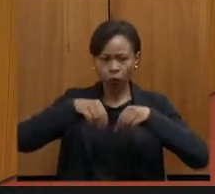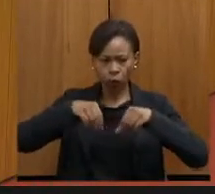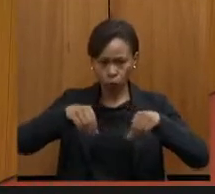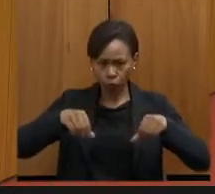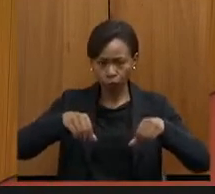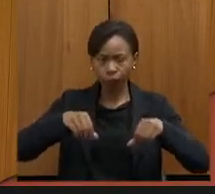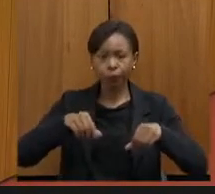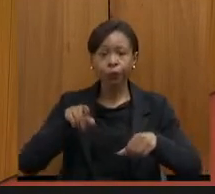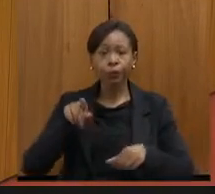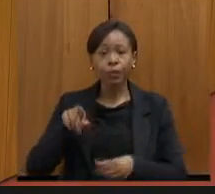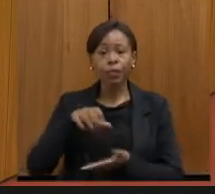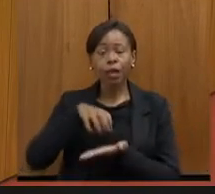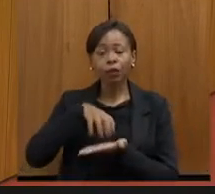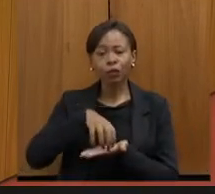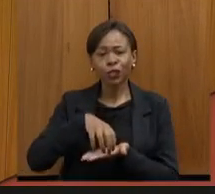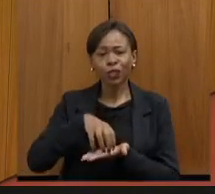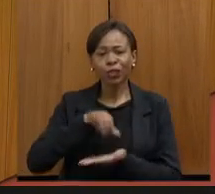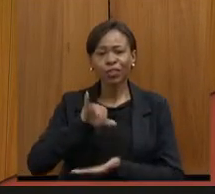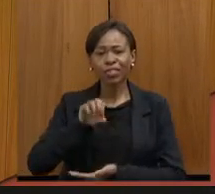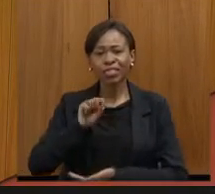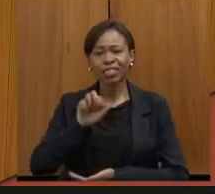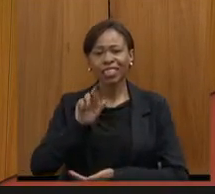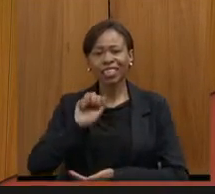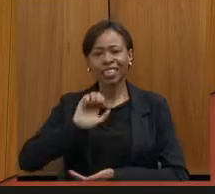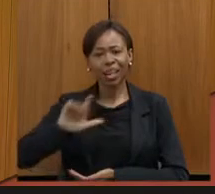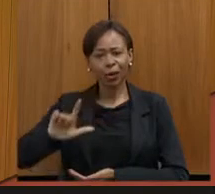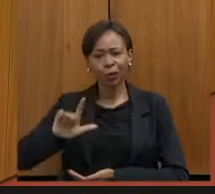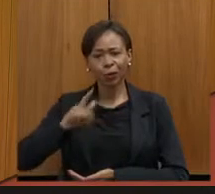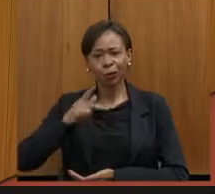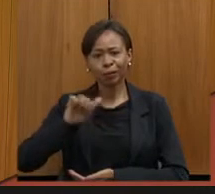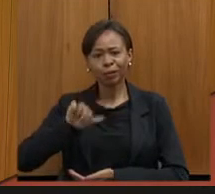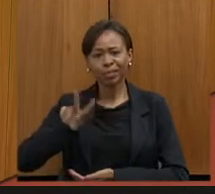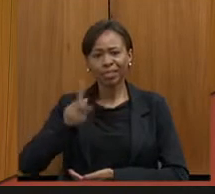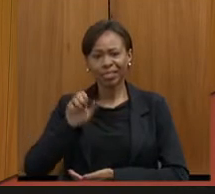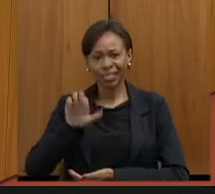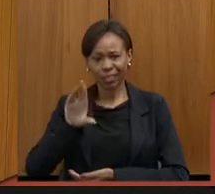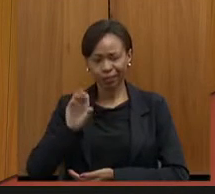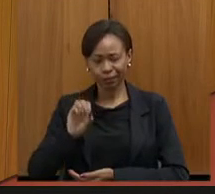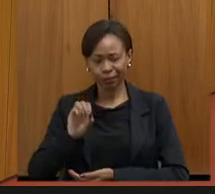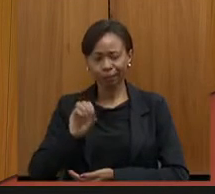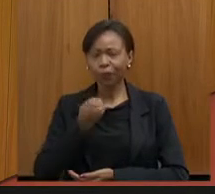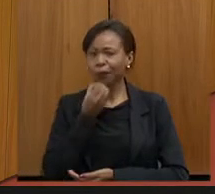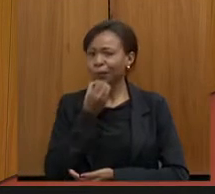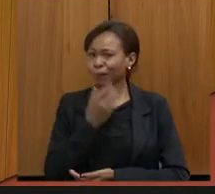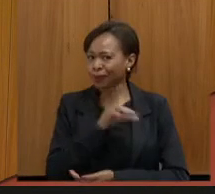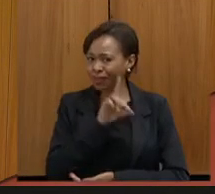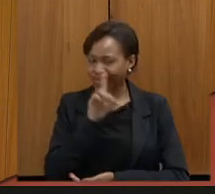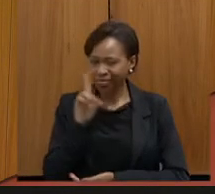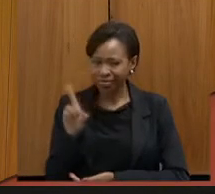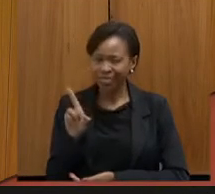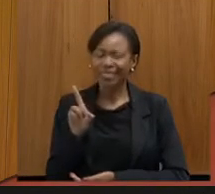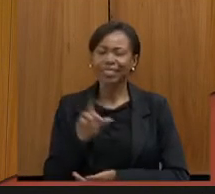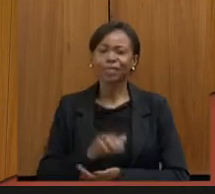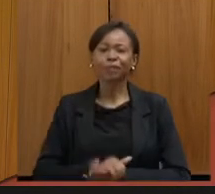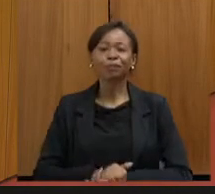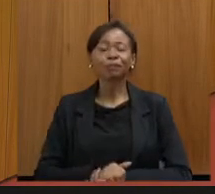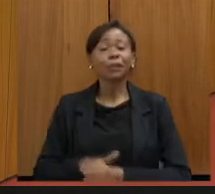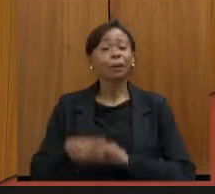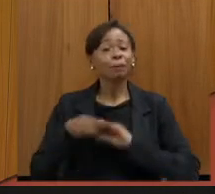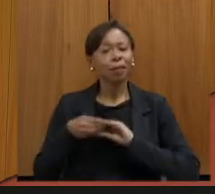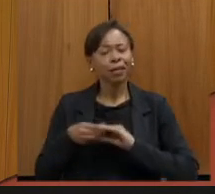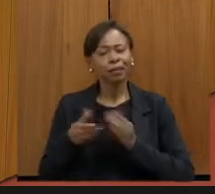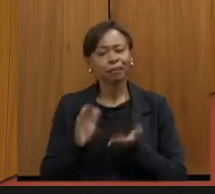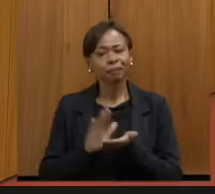Pinheiro. Bom dia. Bom dia, deputada. Primeiramente, parabenizar o seu